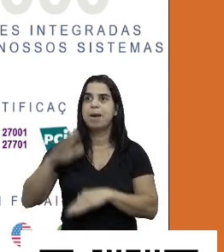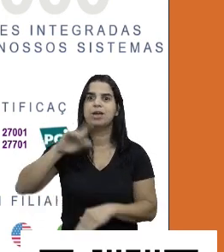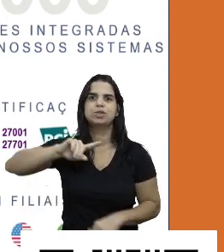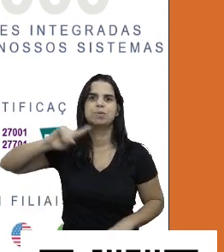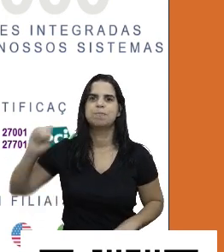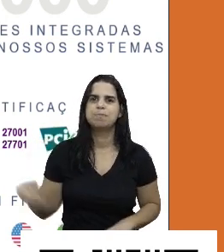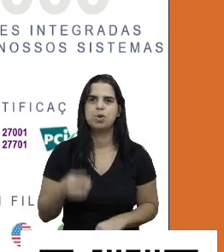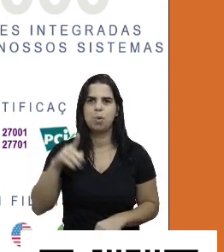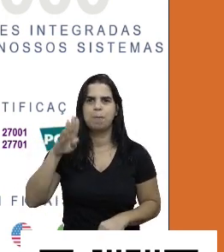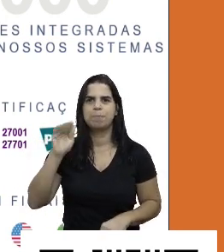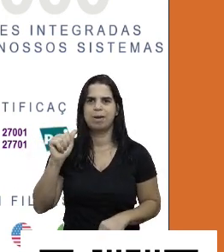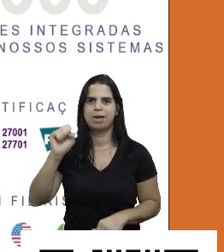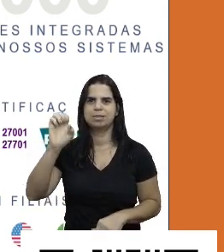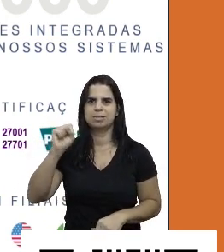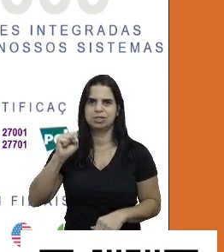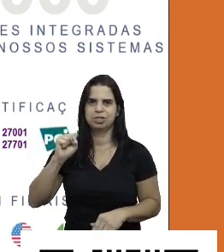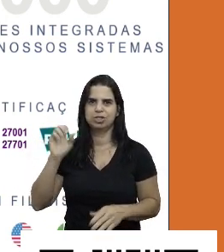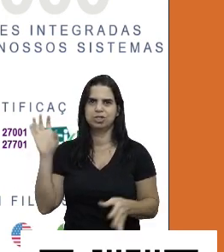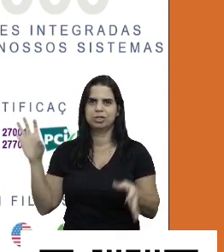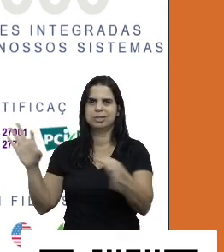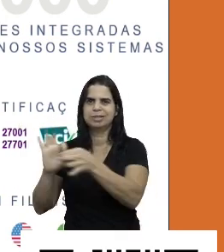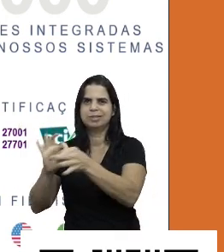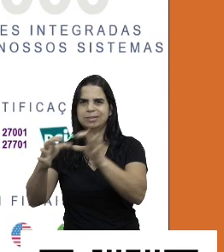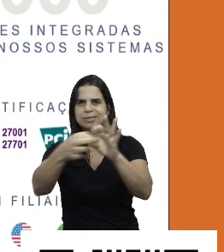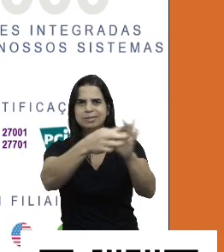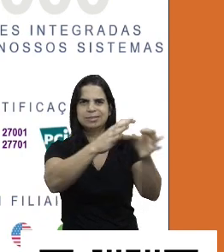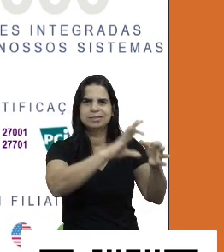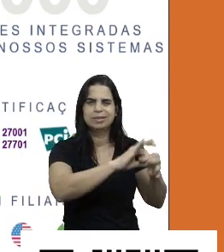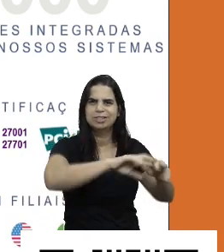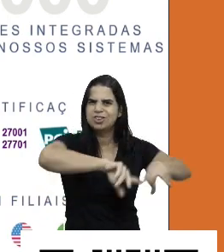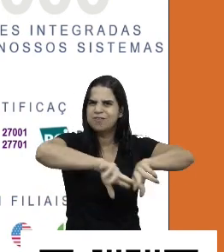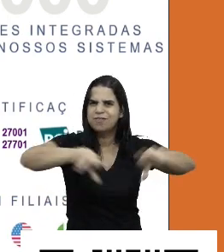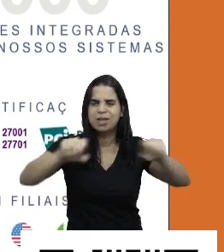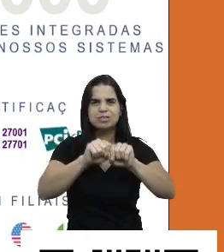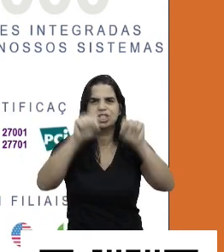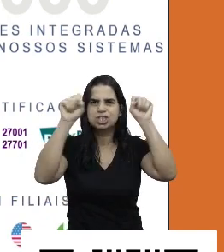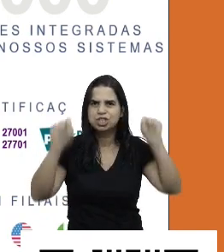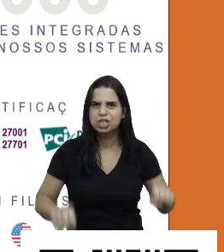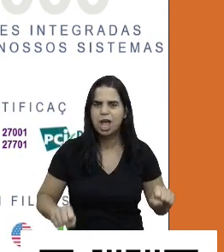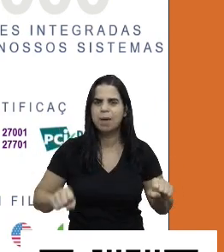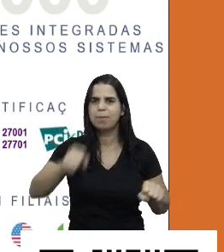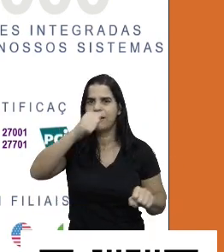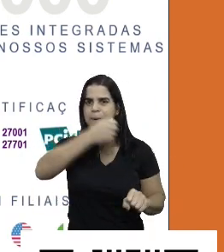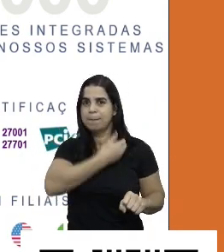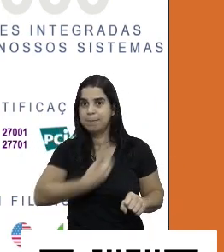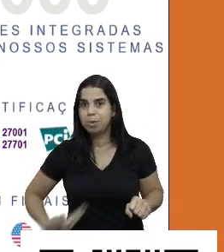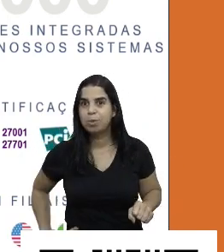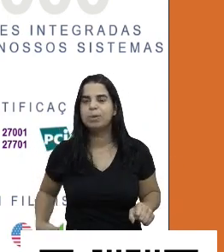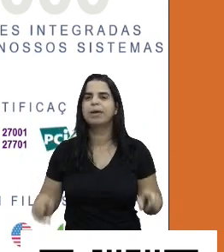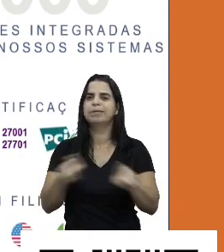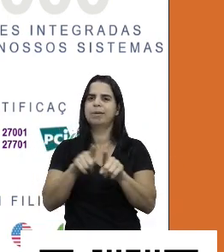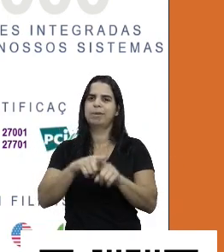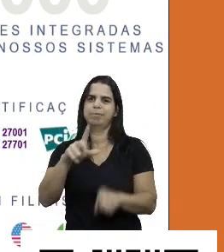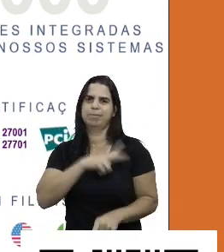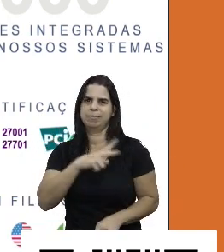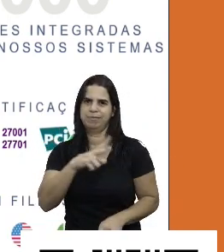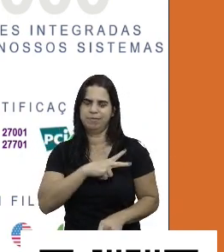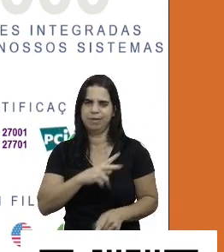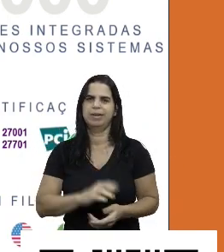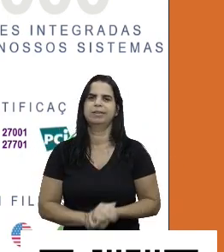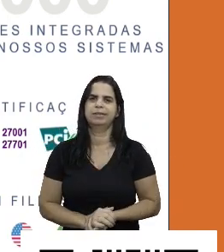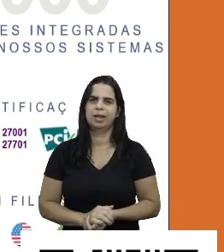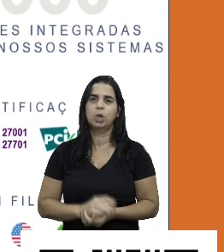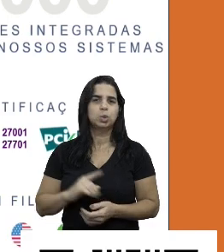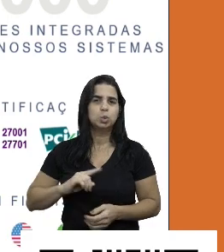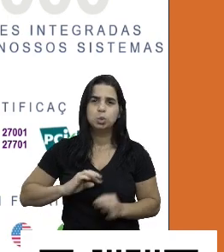Integradas de diversos sistemas aí Fontes públicas e privadas então todo esse dado ele passa por um processo